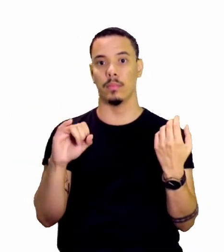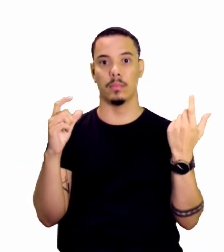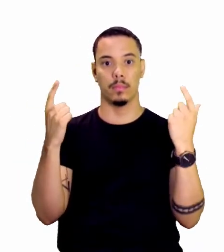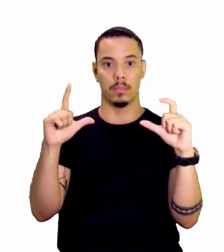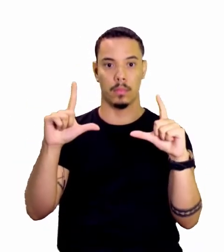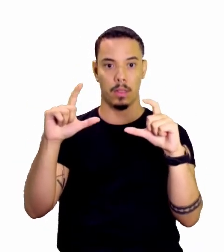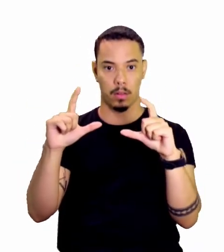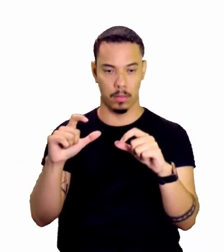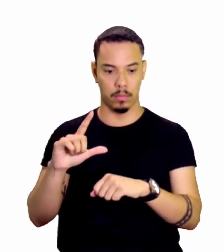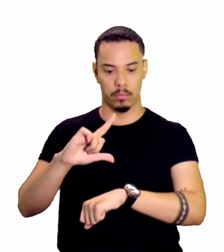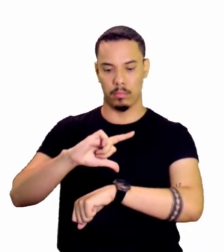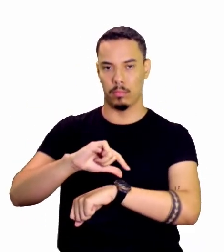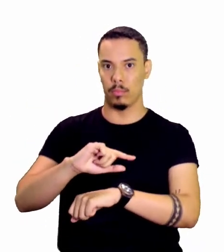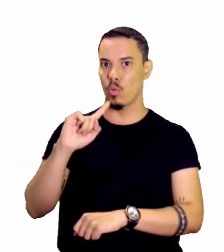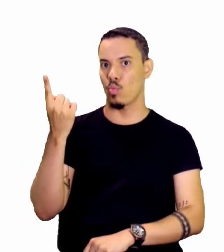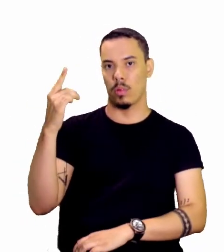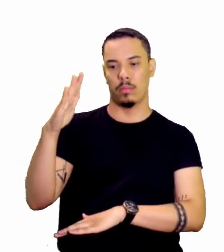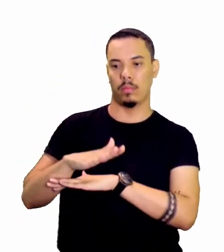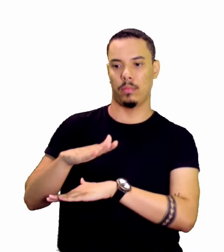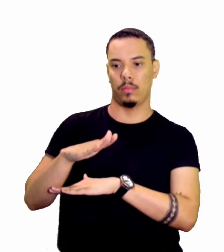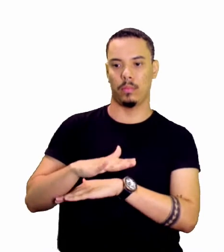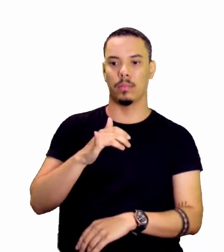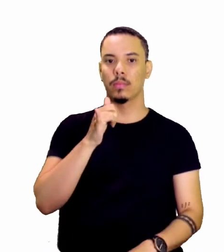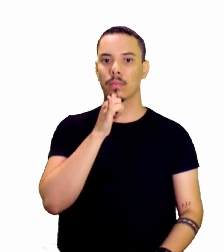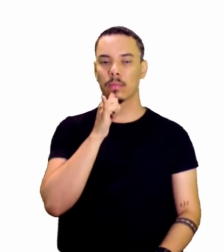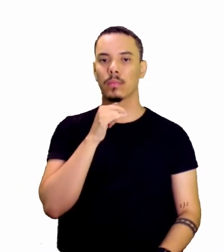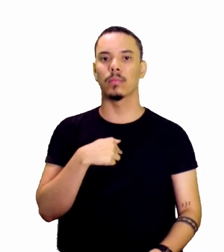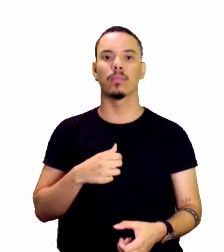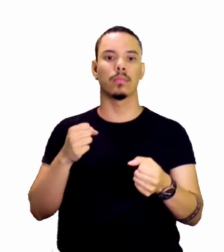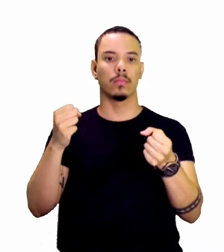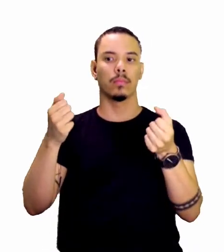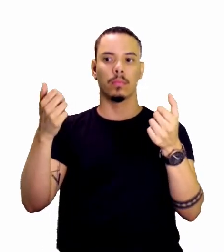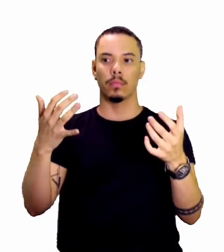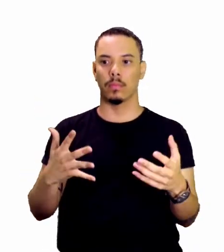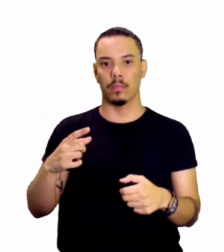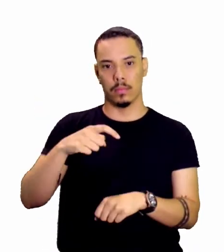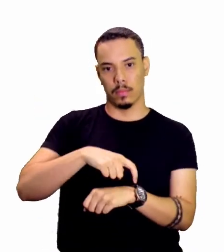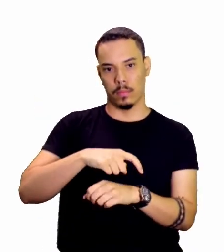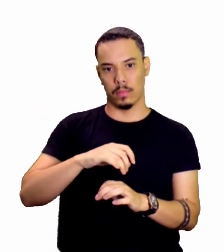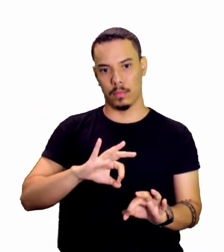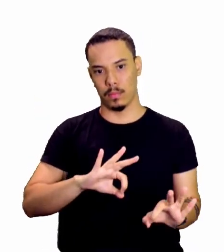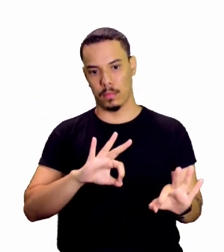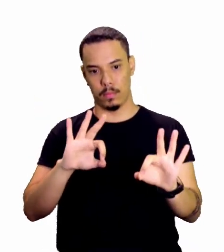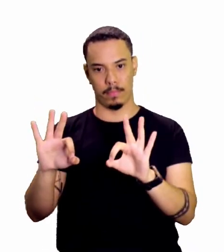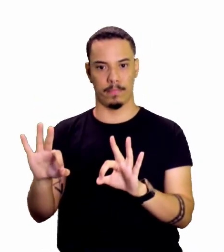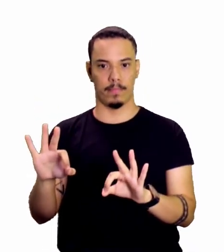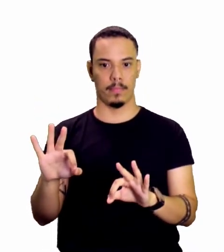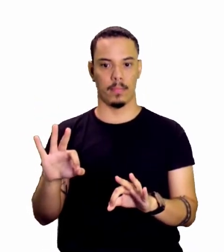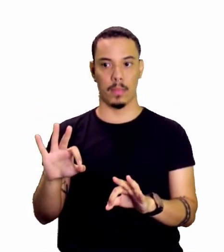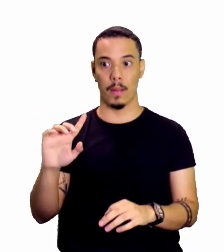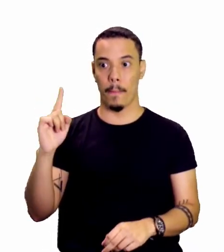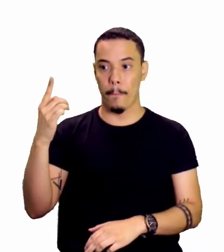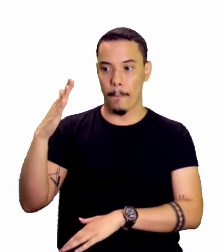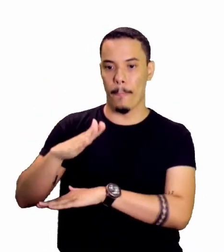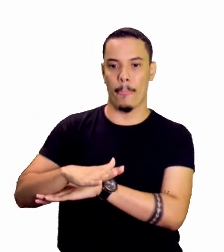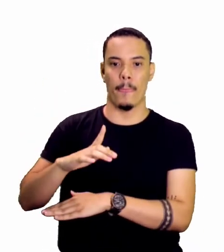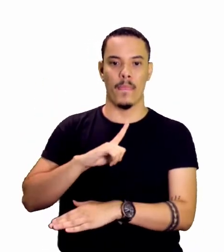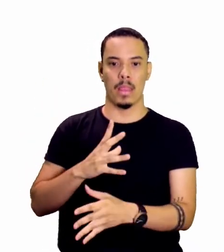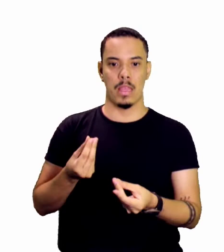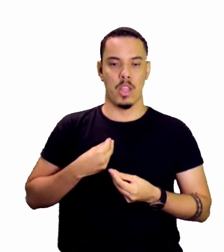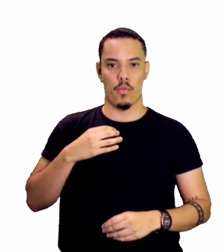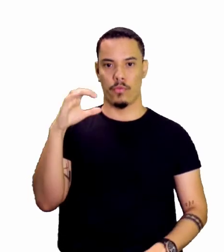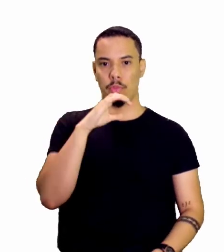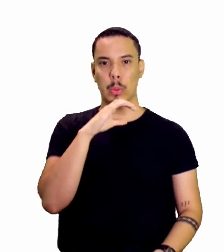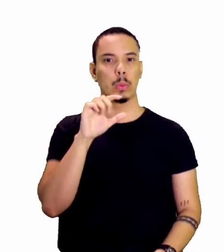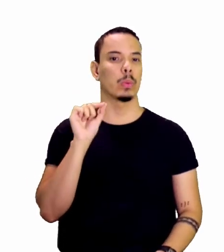às 13horas uma hora da tarde então eu posso falar que naquele instante as 13 horas da tarde ele